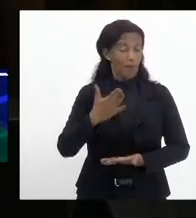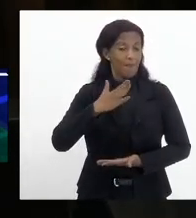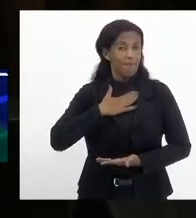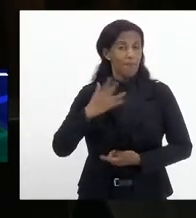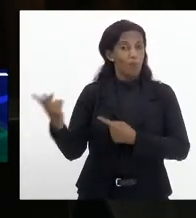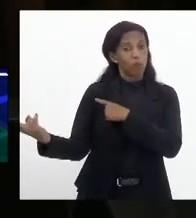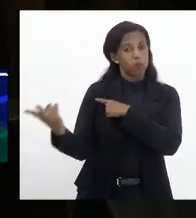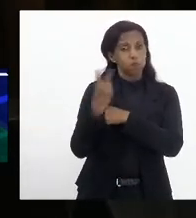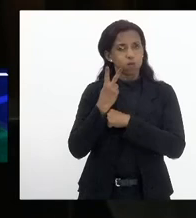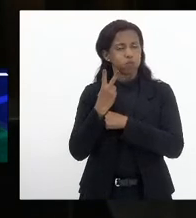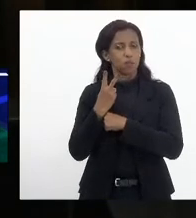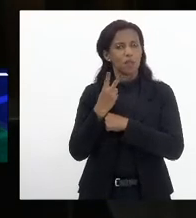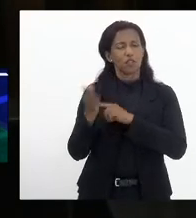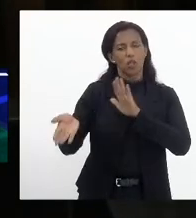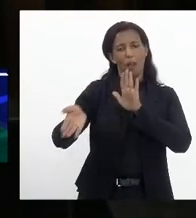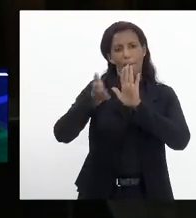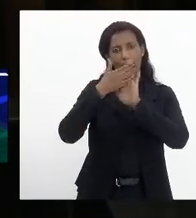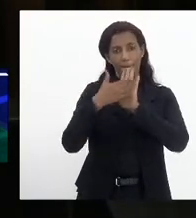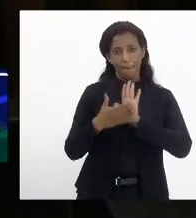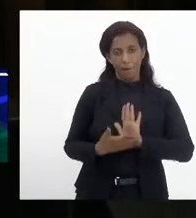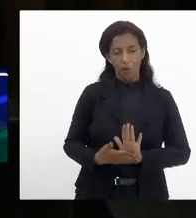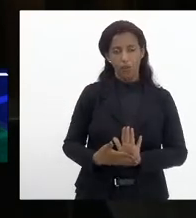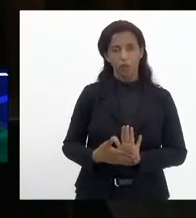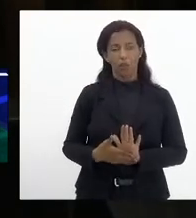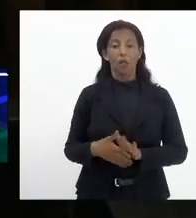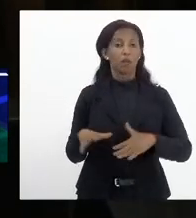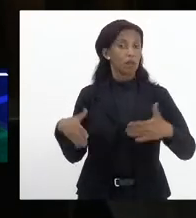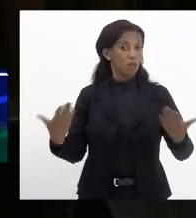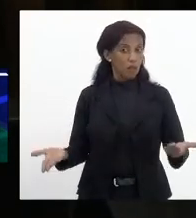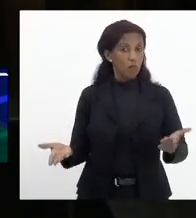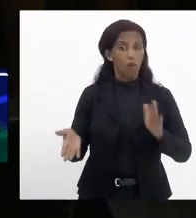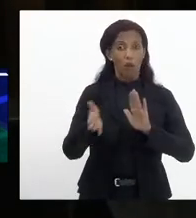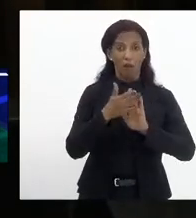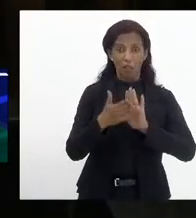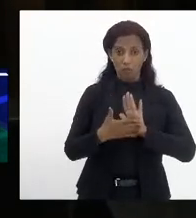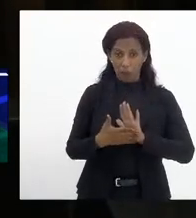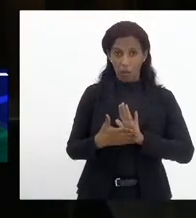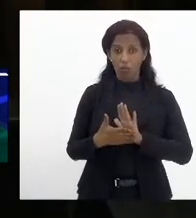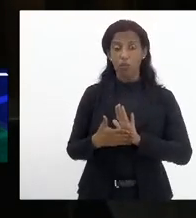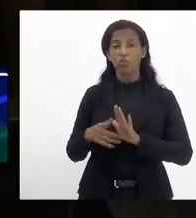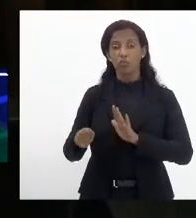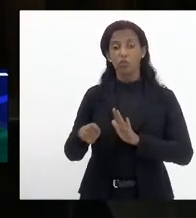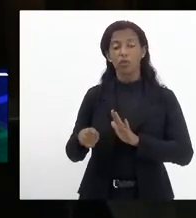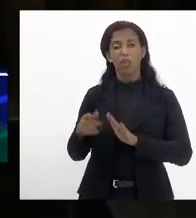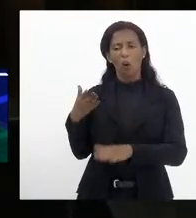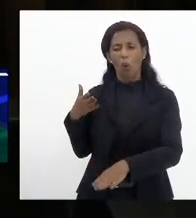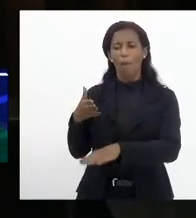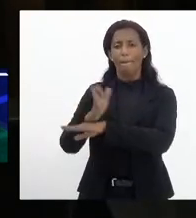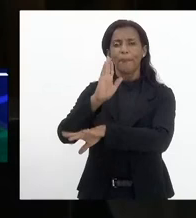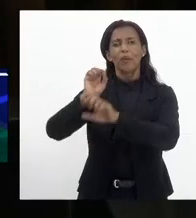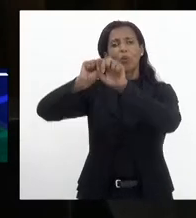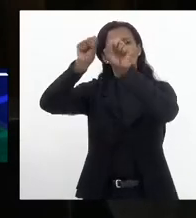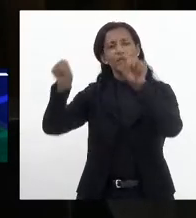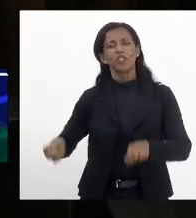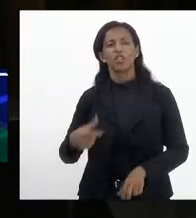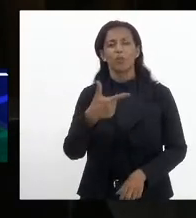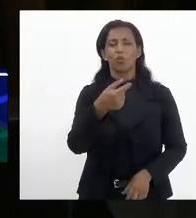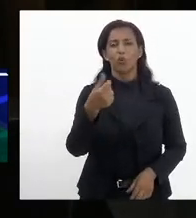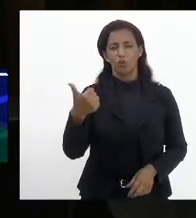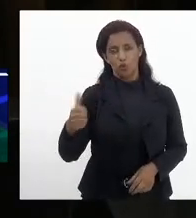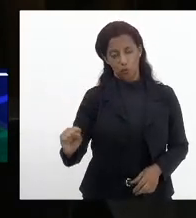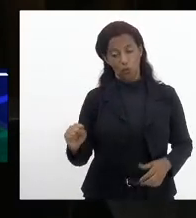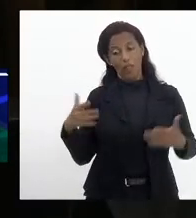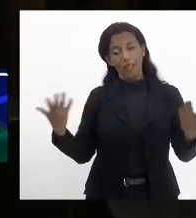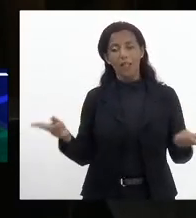defesa incondicional das pautas, que, a propósito, foram as pautas que romperam com o sistema em 2018. Então, em prol